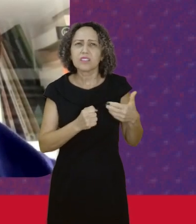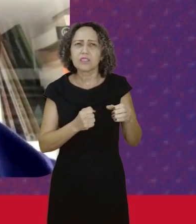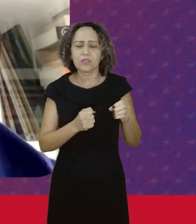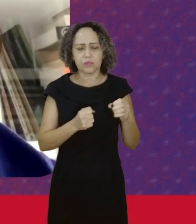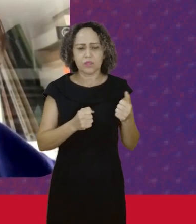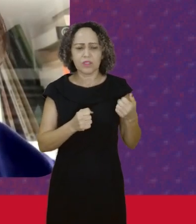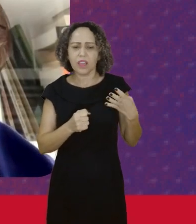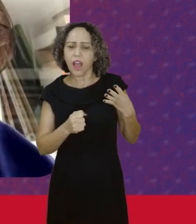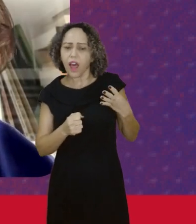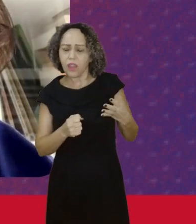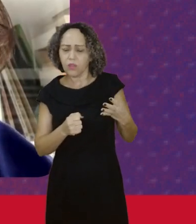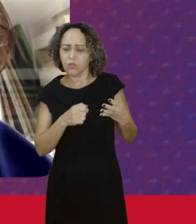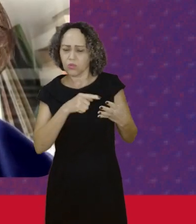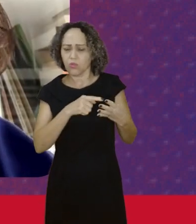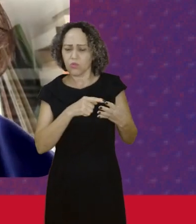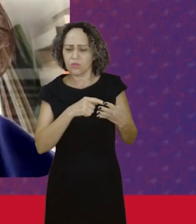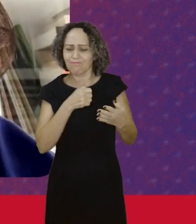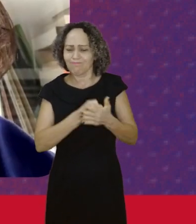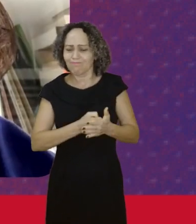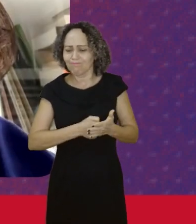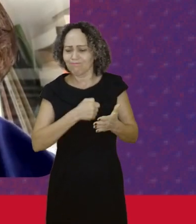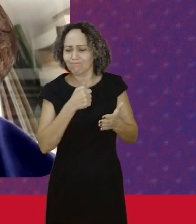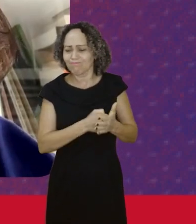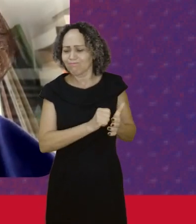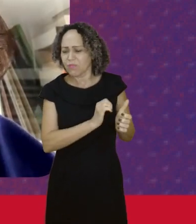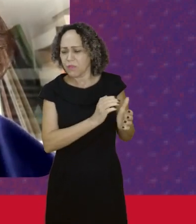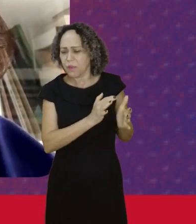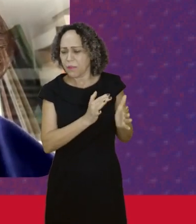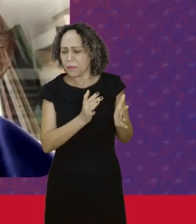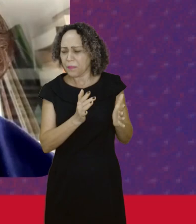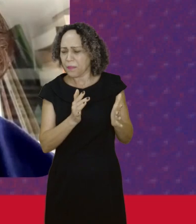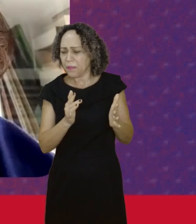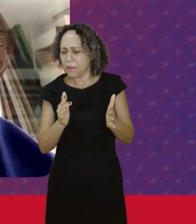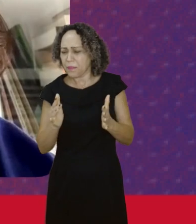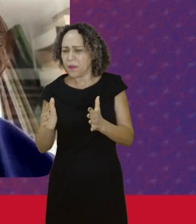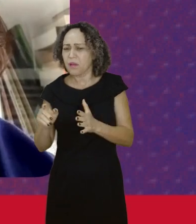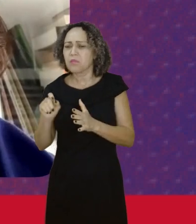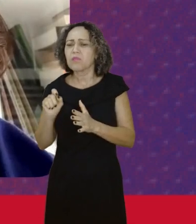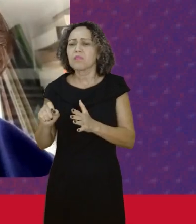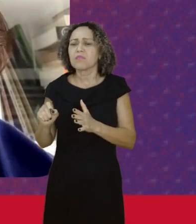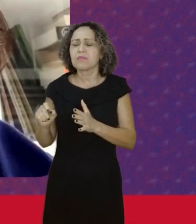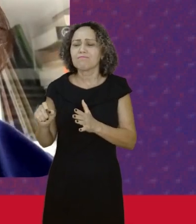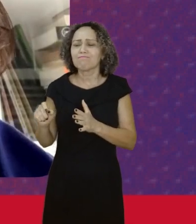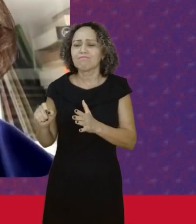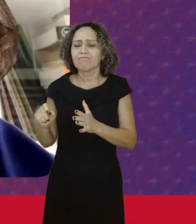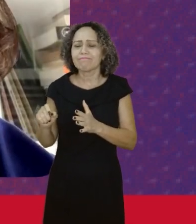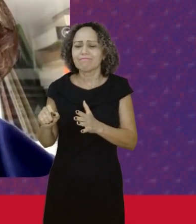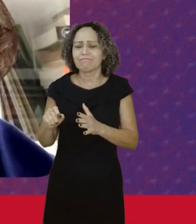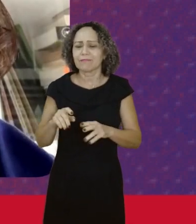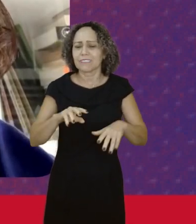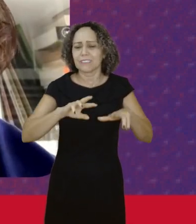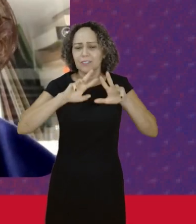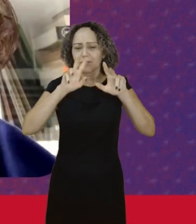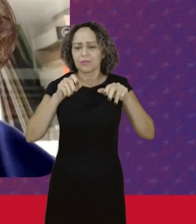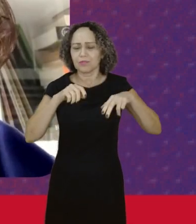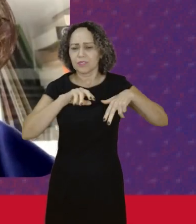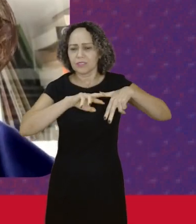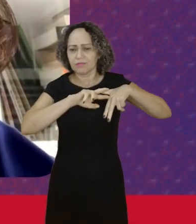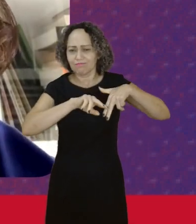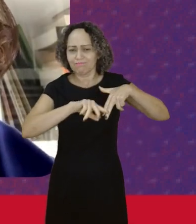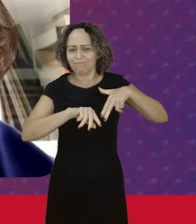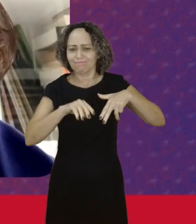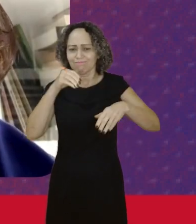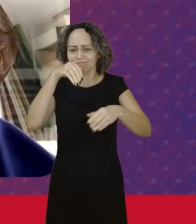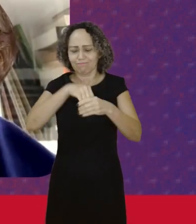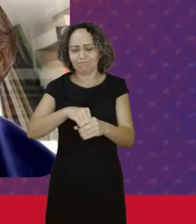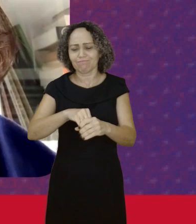uma verdadeira batalha em torno das questões de gênero no terreno da